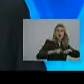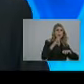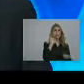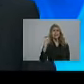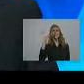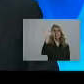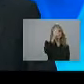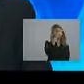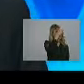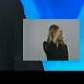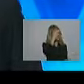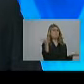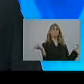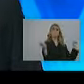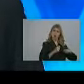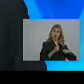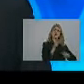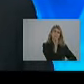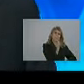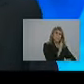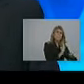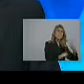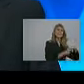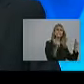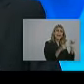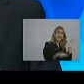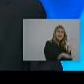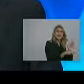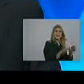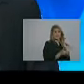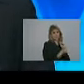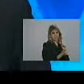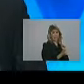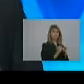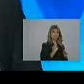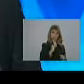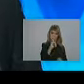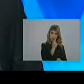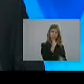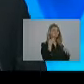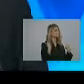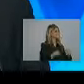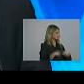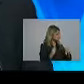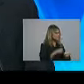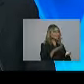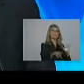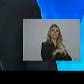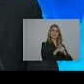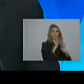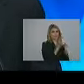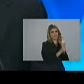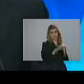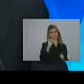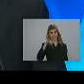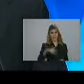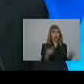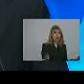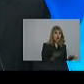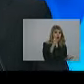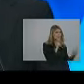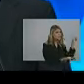a Prefeitura pode fazer muito, sim, pela segurança. Inclusive, eu acho que deve fazer pela segurança, sim. Hoje nós